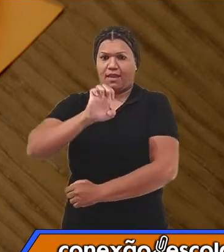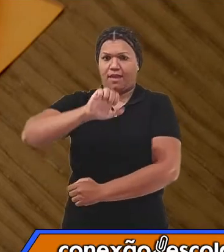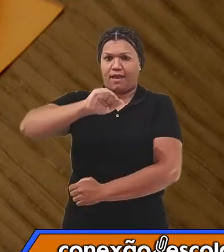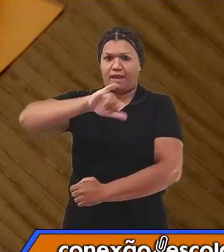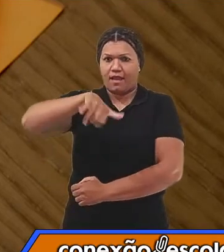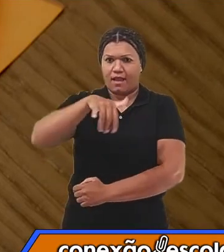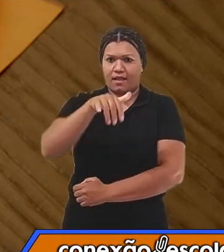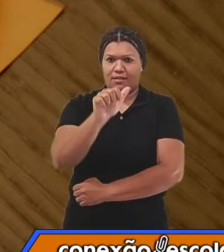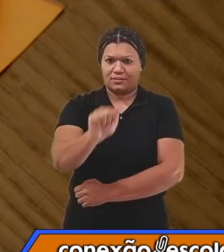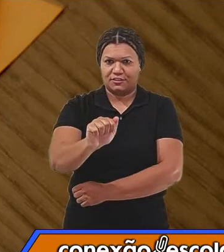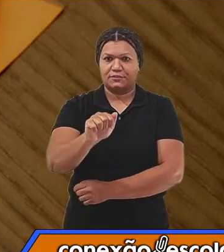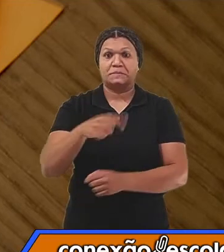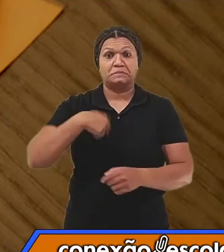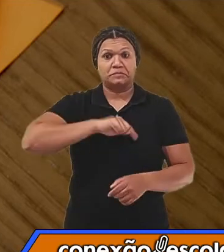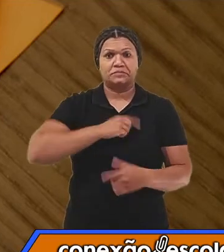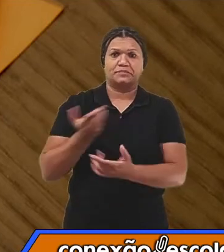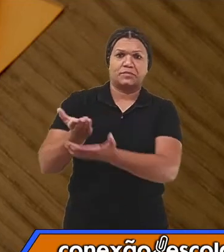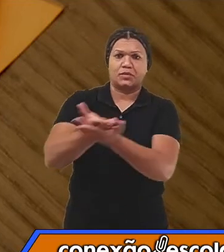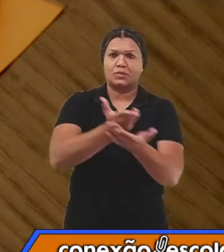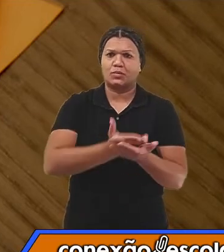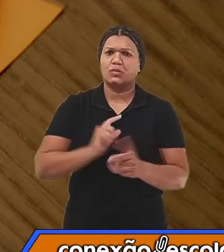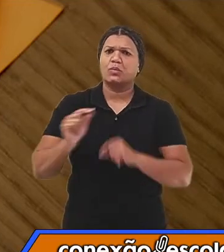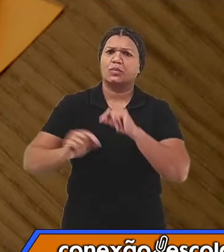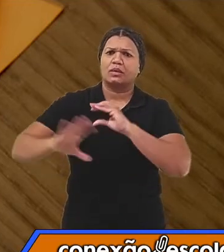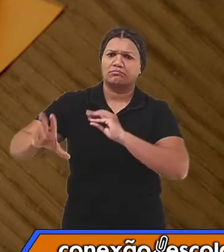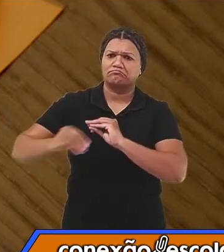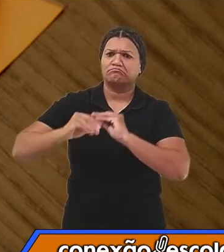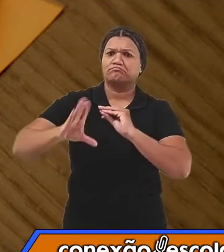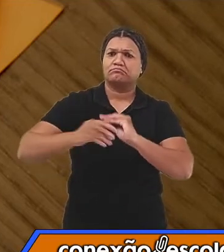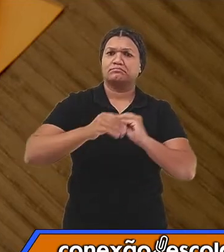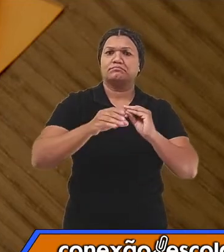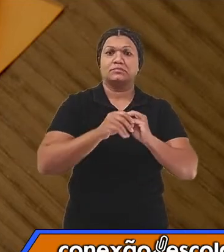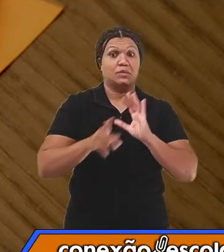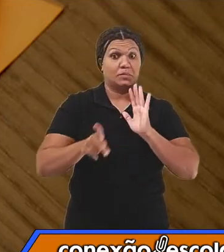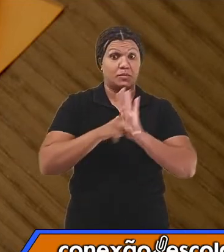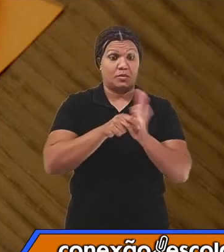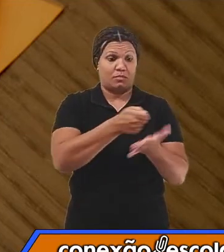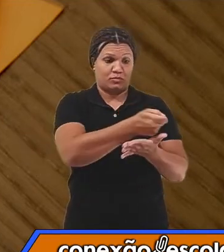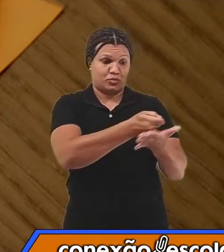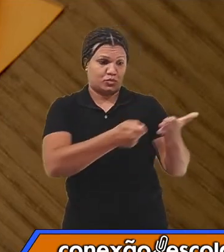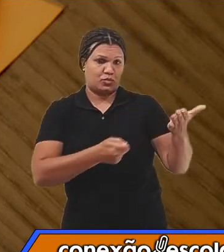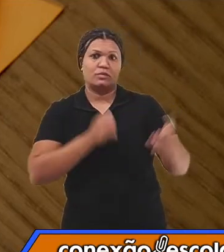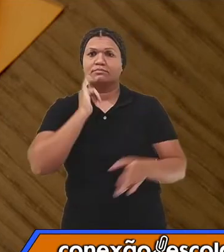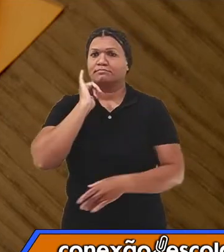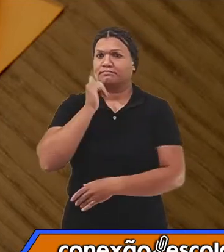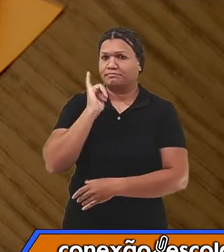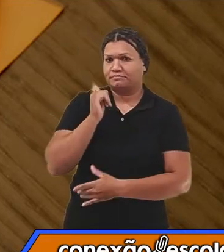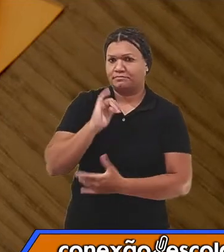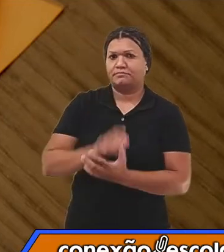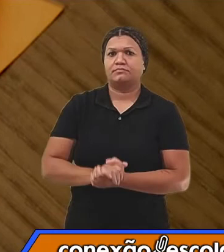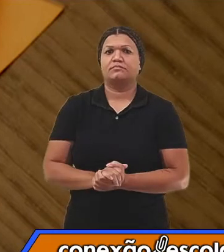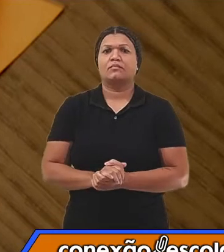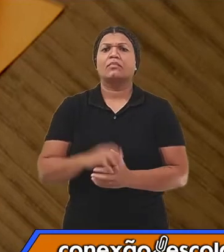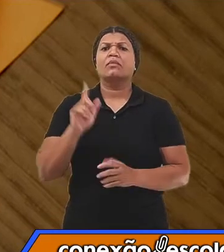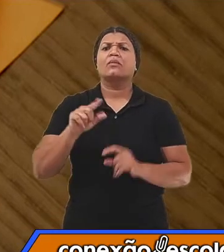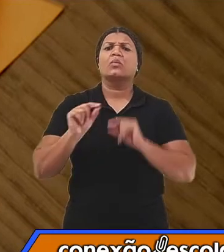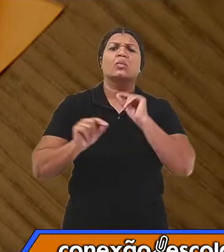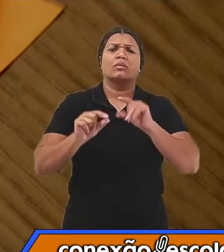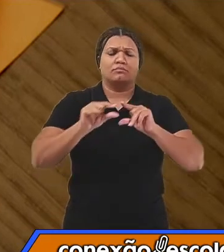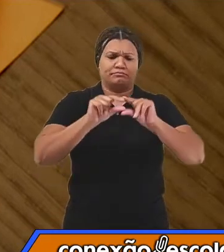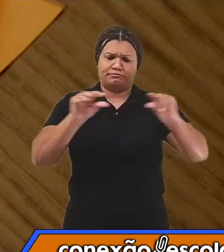EAJA, nós estudamos os elementos do texto narrativo, que são